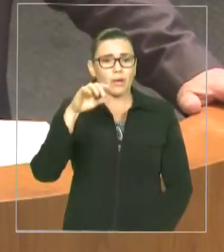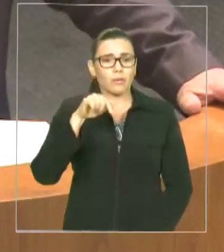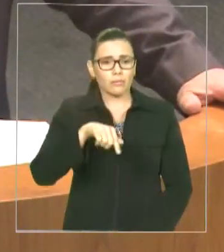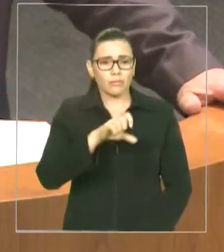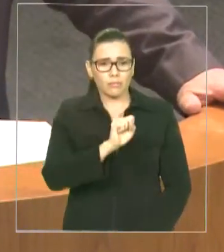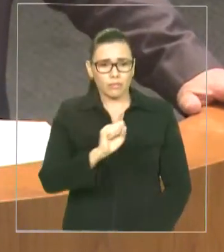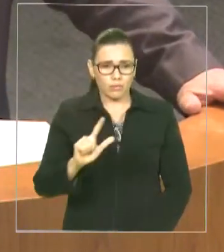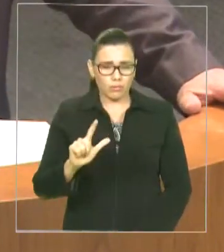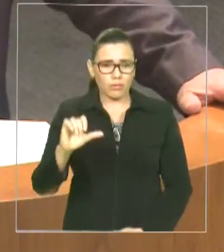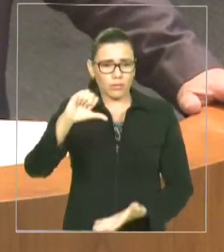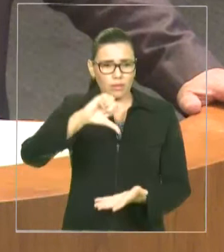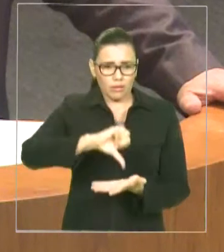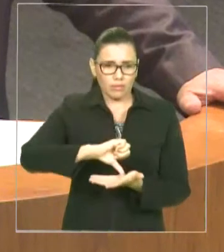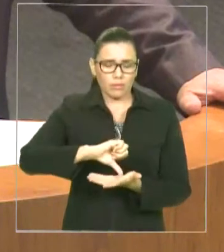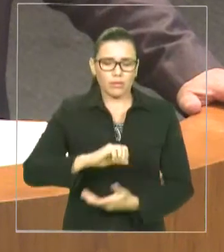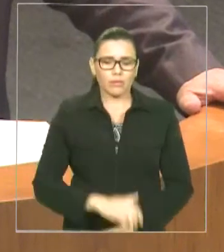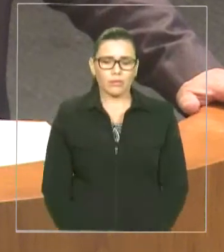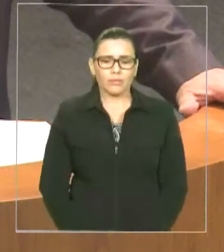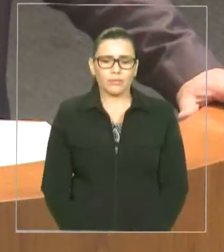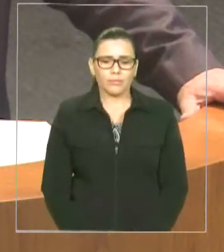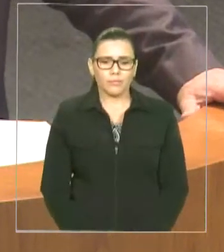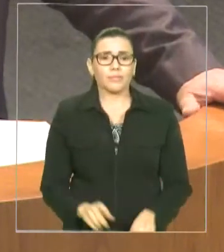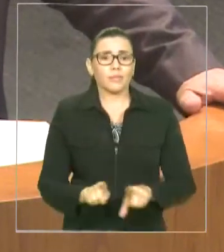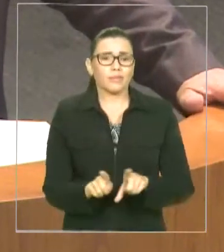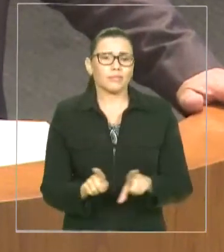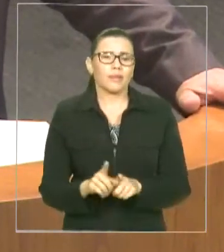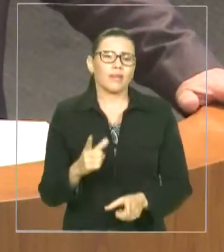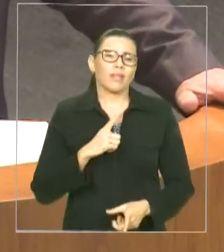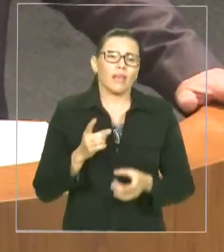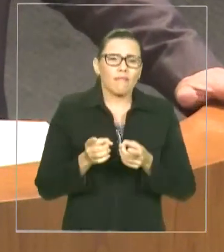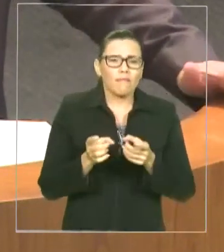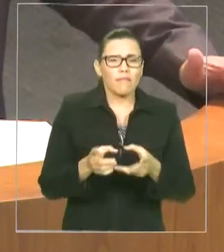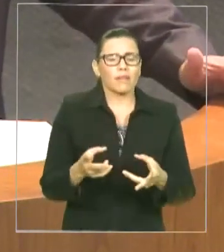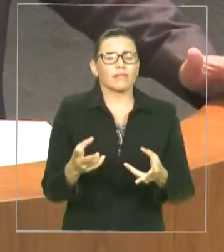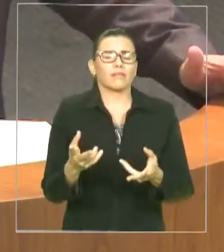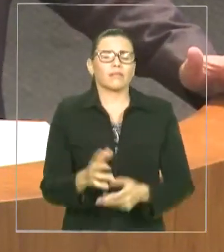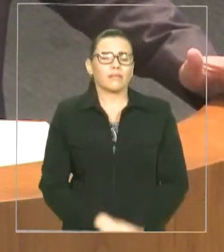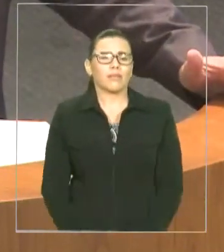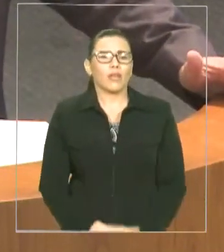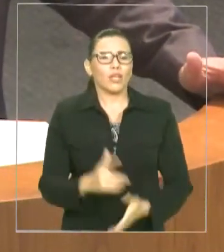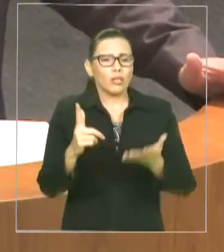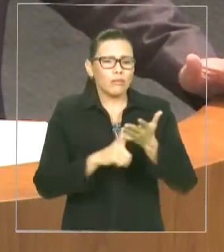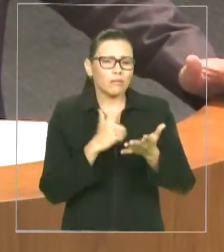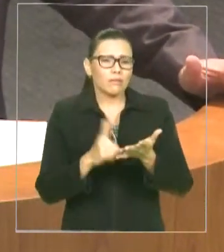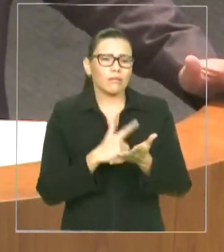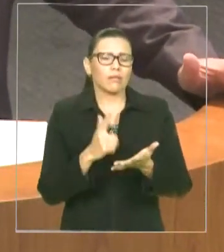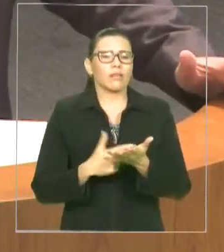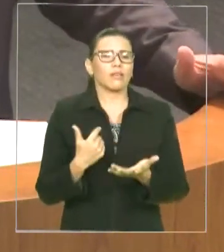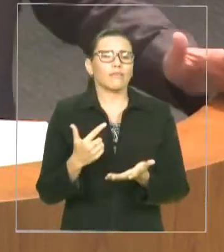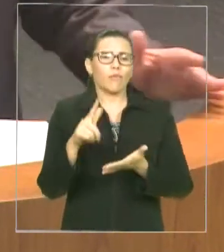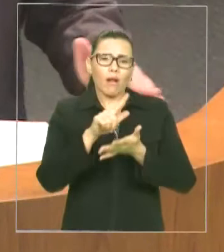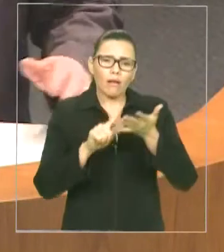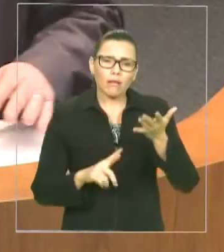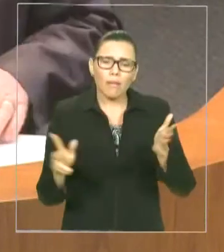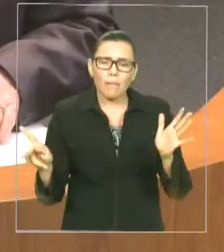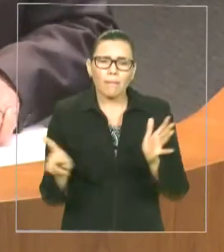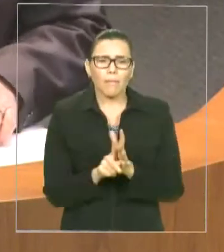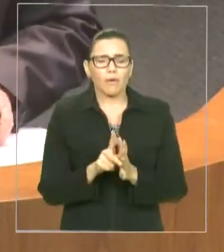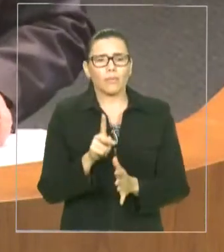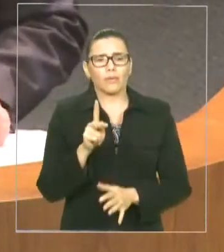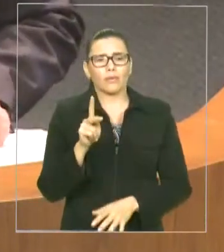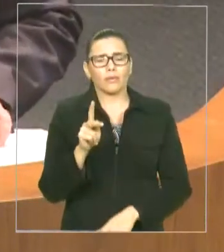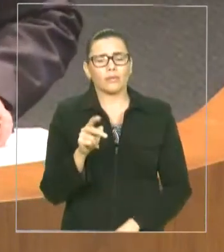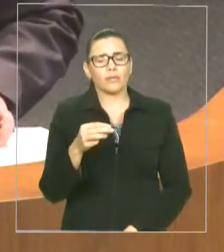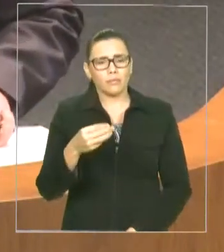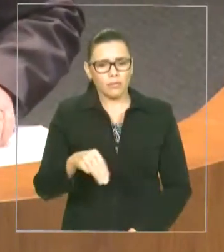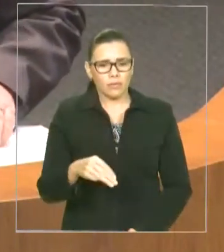plásticas, gastronomia, literatura e apresentações culturais, recebe a cada domingo um